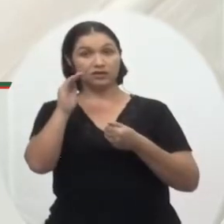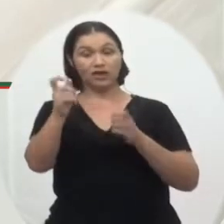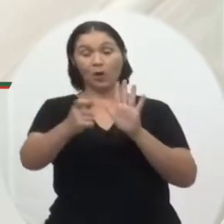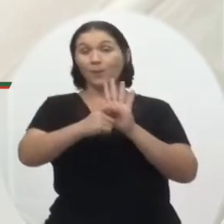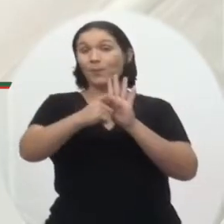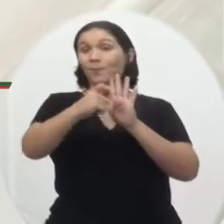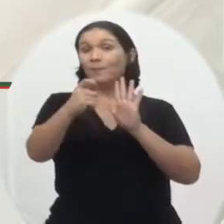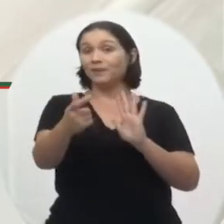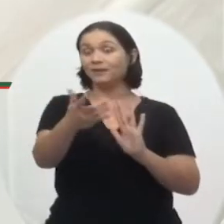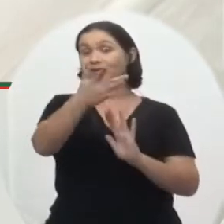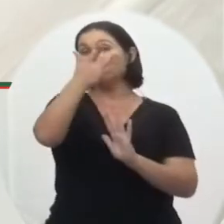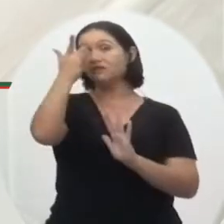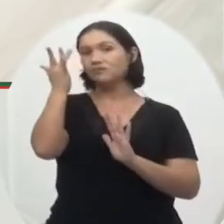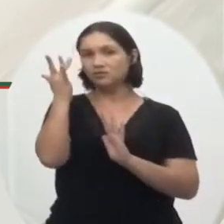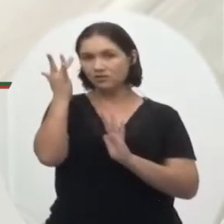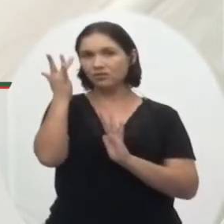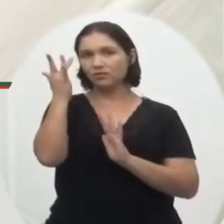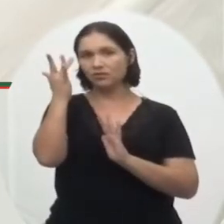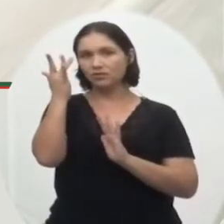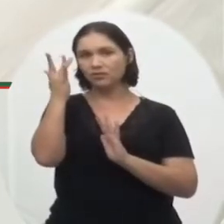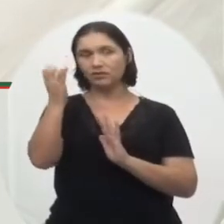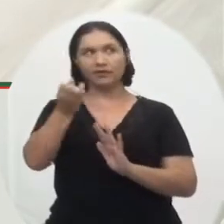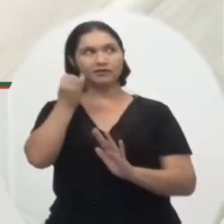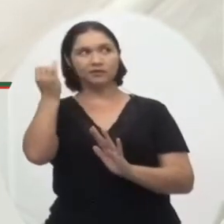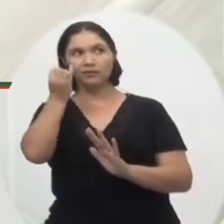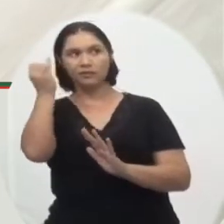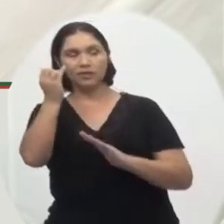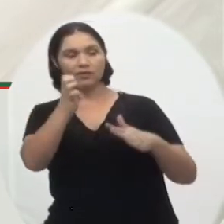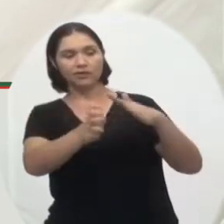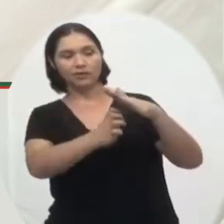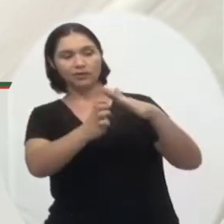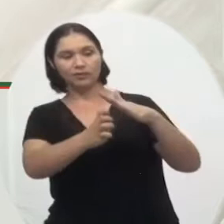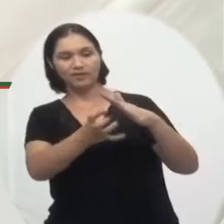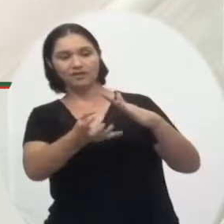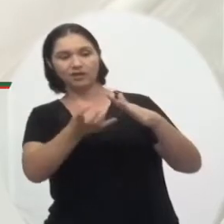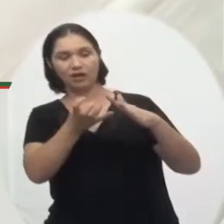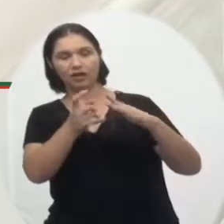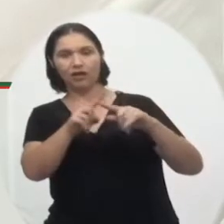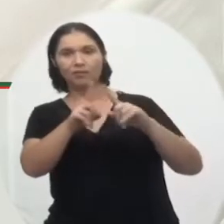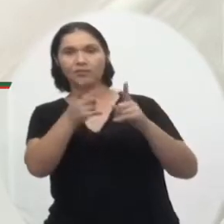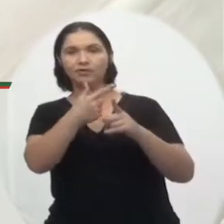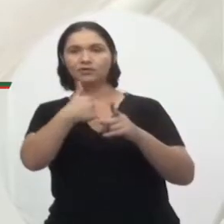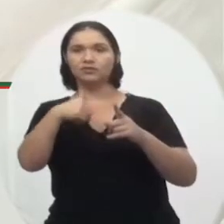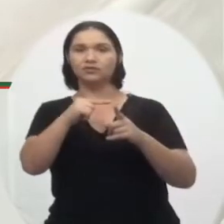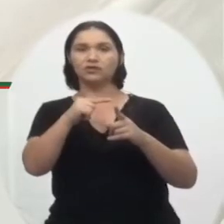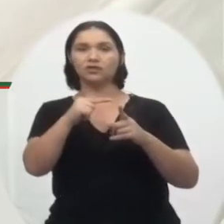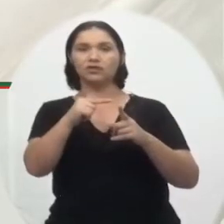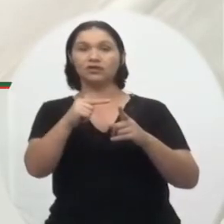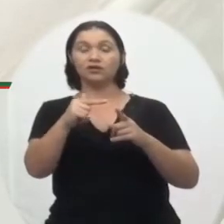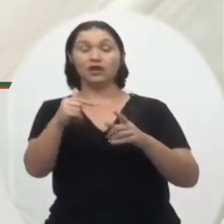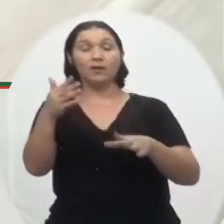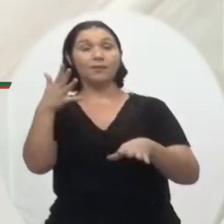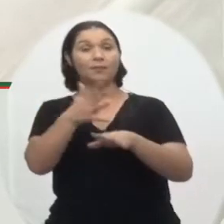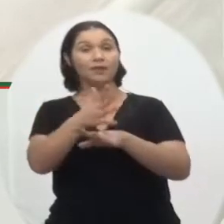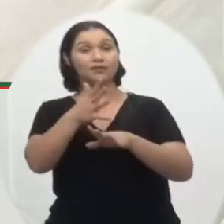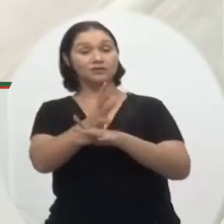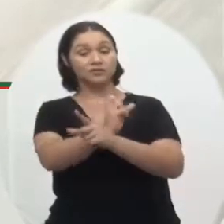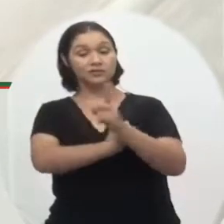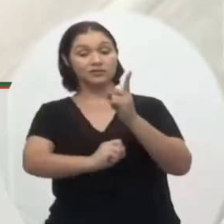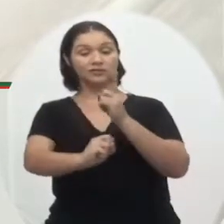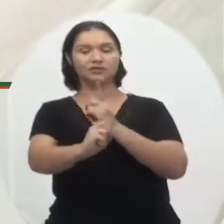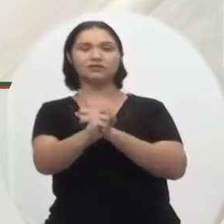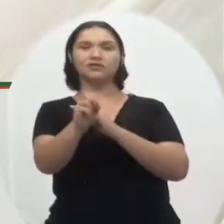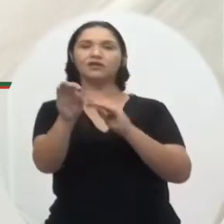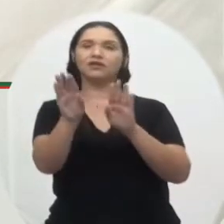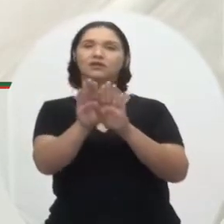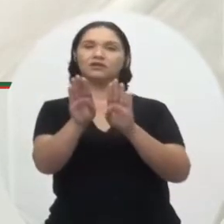do que se pensa internamente na empresa, a gente é um ente da sociedade, um ente do governo, um braço do governo. Então, nós precisamos